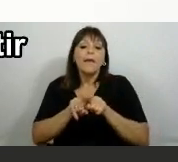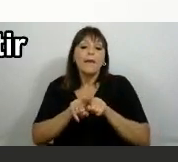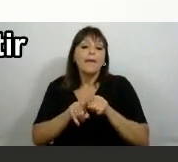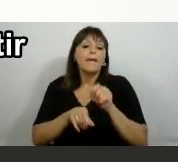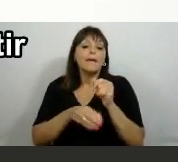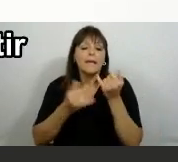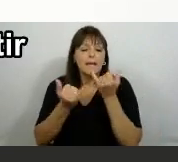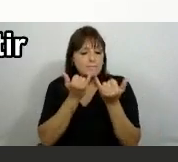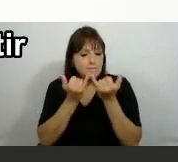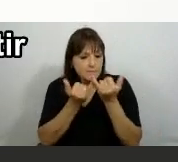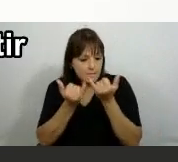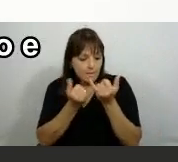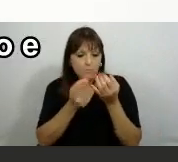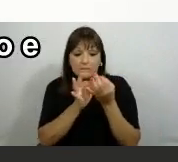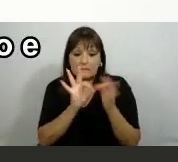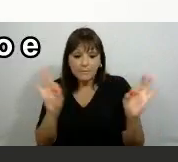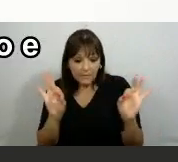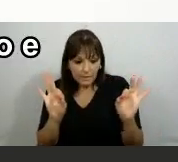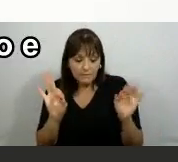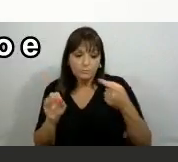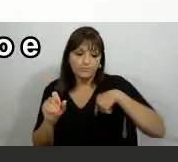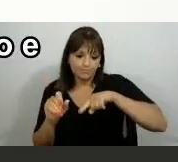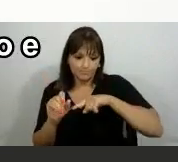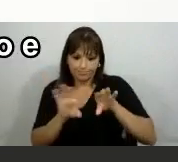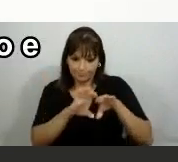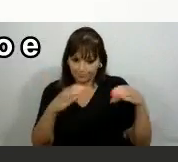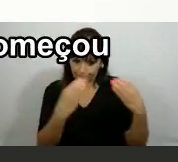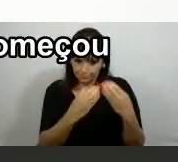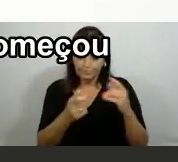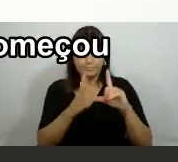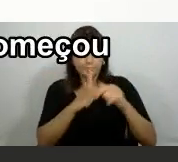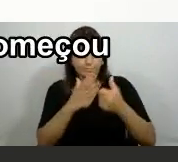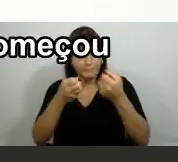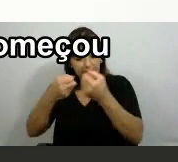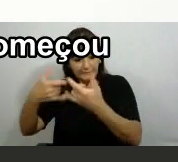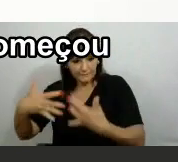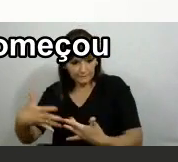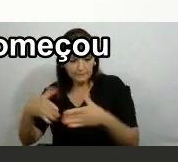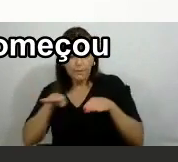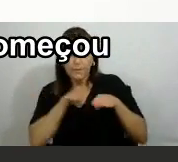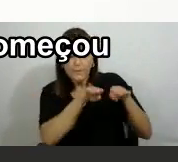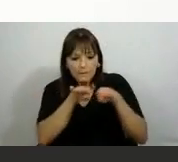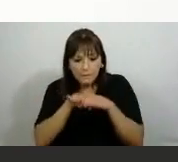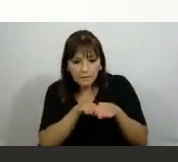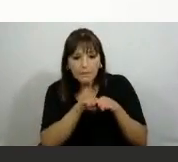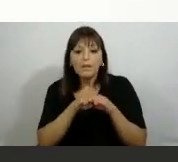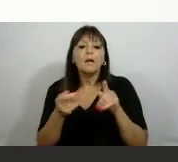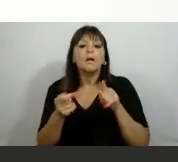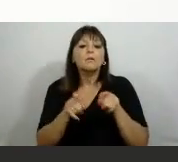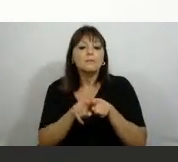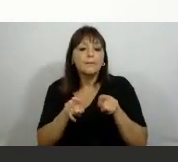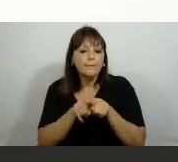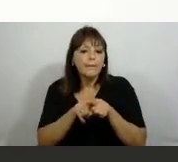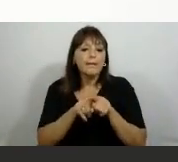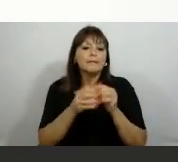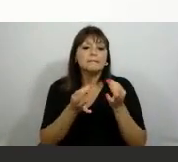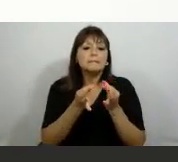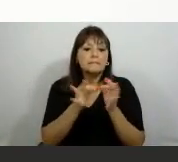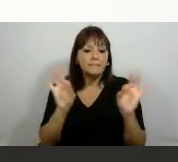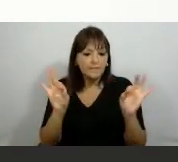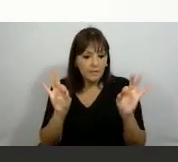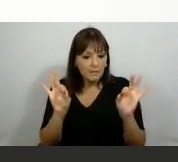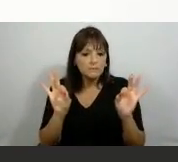a nossa comunidade. A partir disso, de definição de padrão e versão e simplificação, a gente começou ali a disseminar